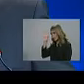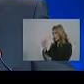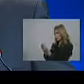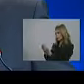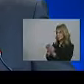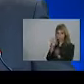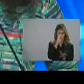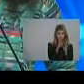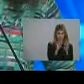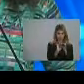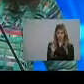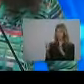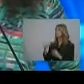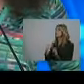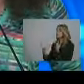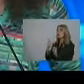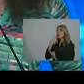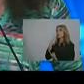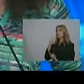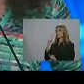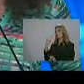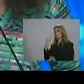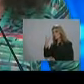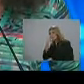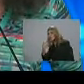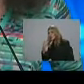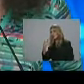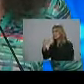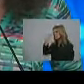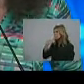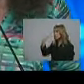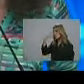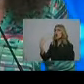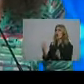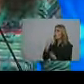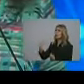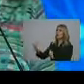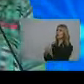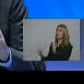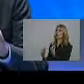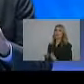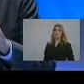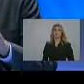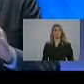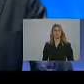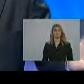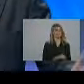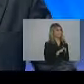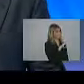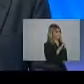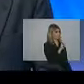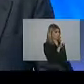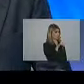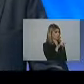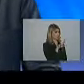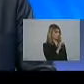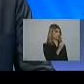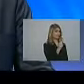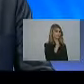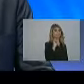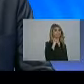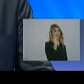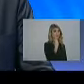concluir. De ir e vir, levando 2 a 3 a 4 horas no transporte. Como é que o senhor me responde a isso? Jandira, bom, eu fui o